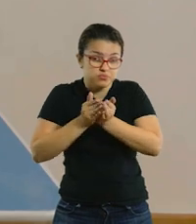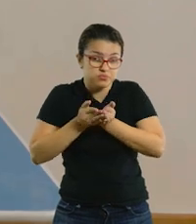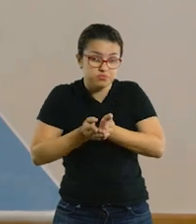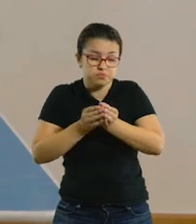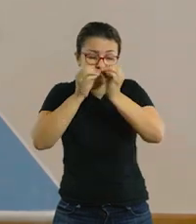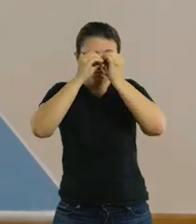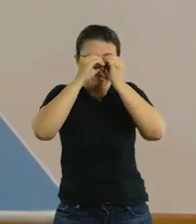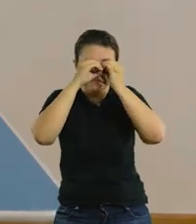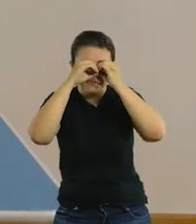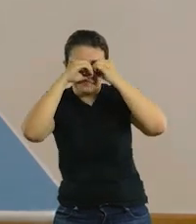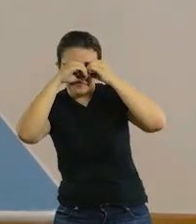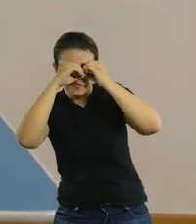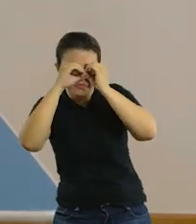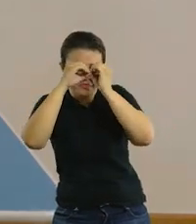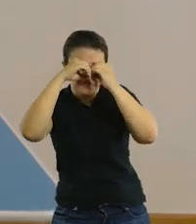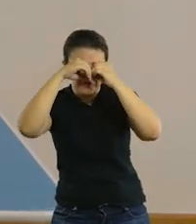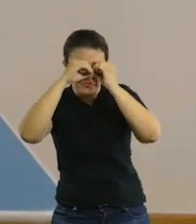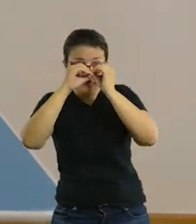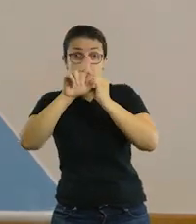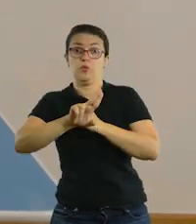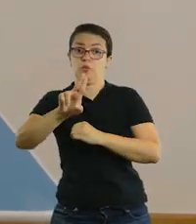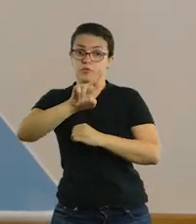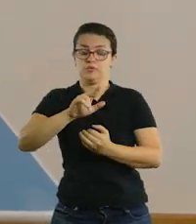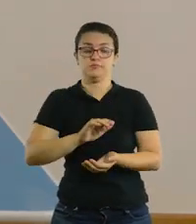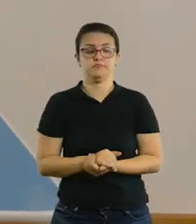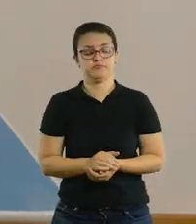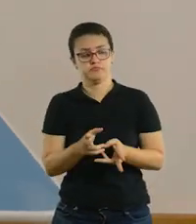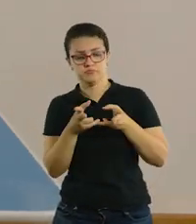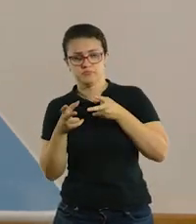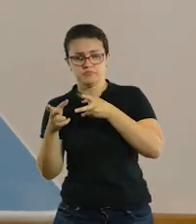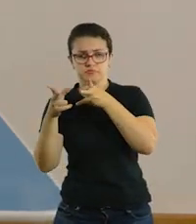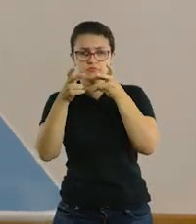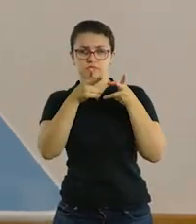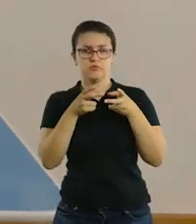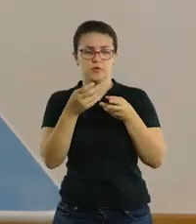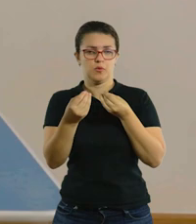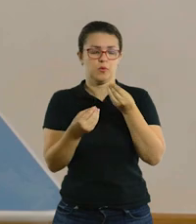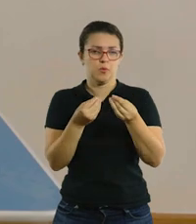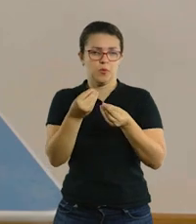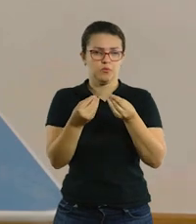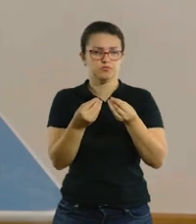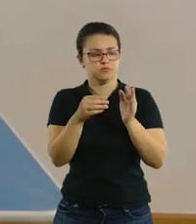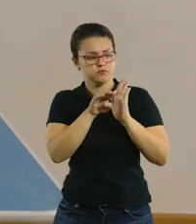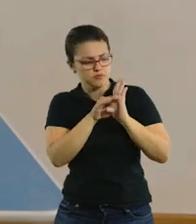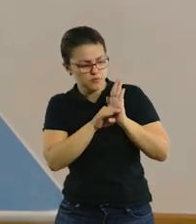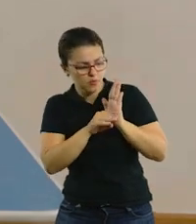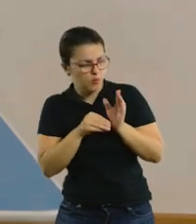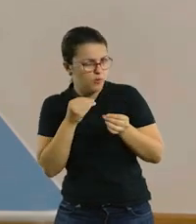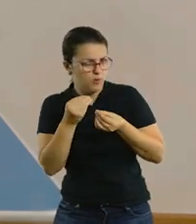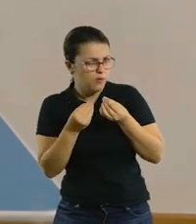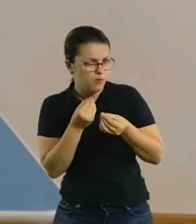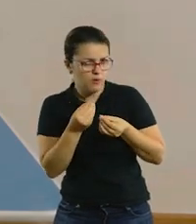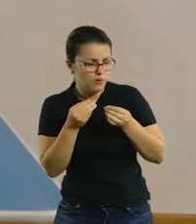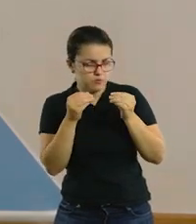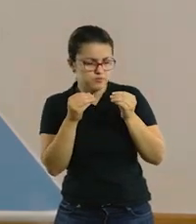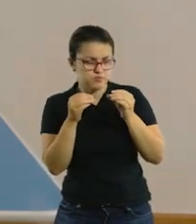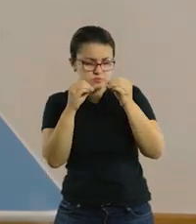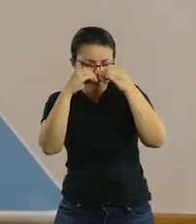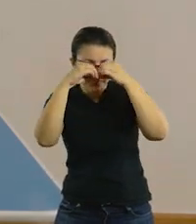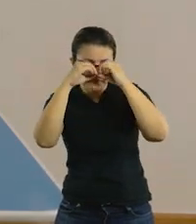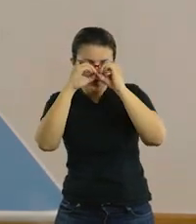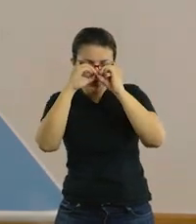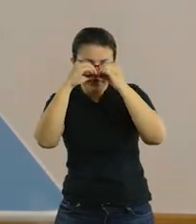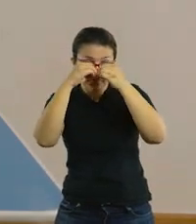mares. Então, conforme vocês podem observar aqui, o processo de montagem de um binóculo também